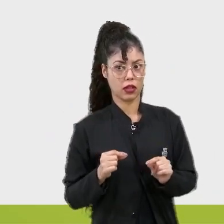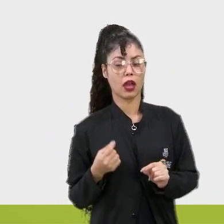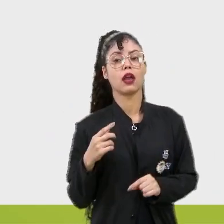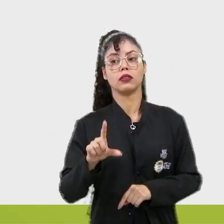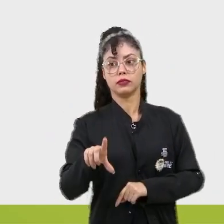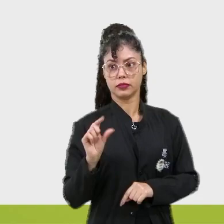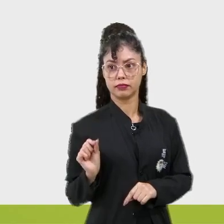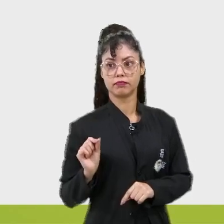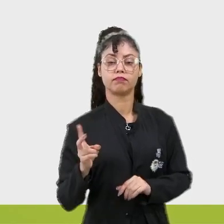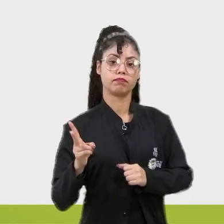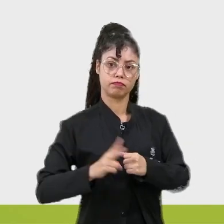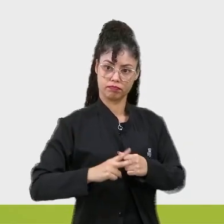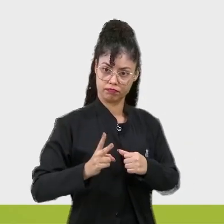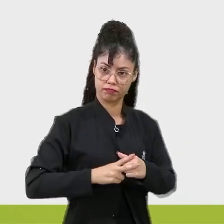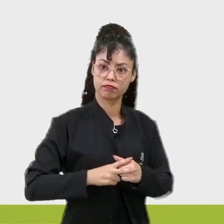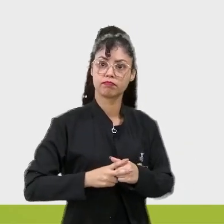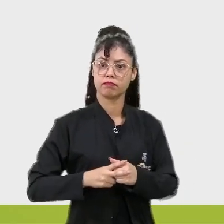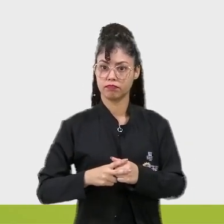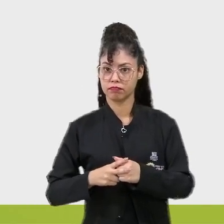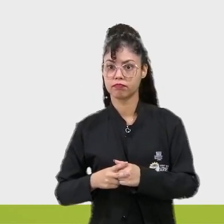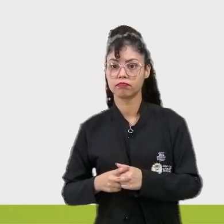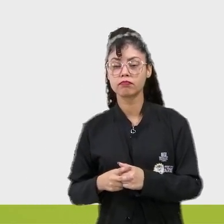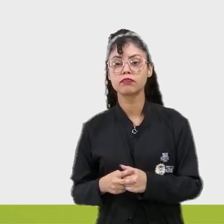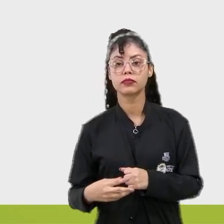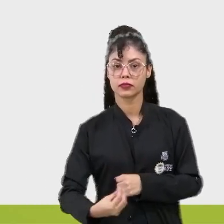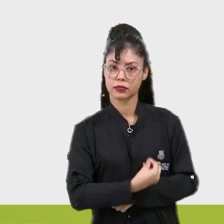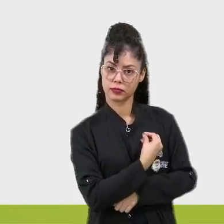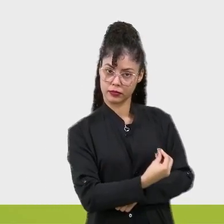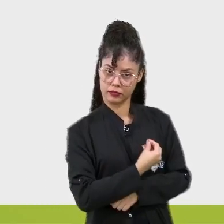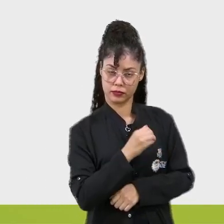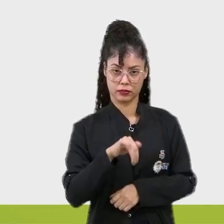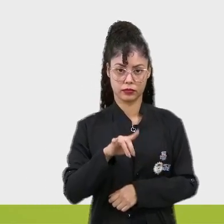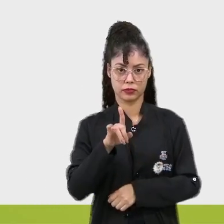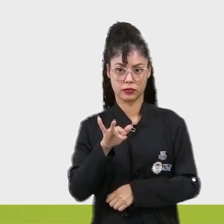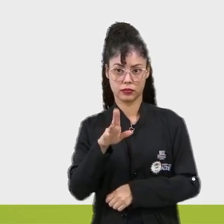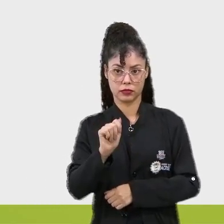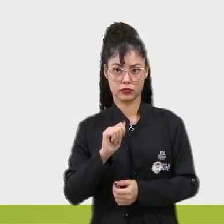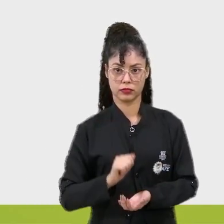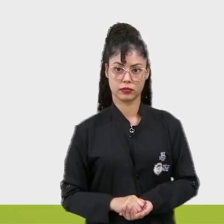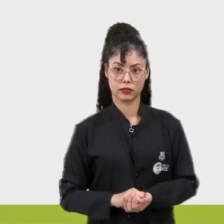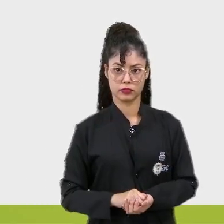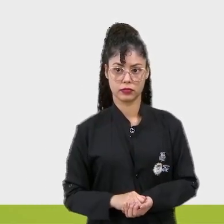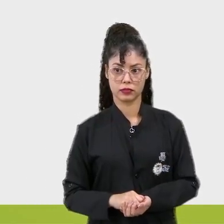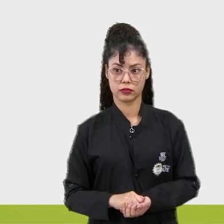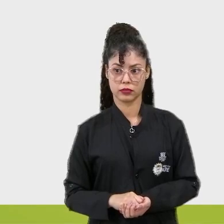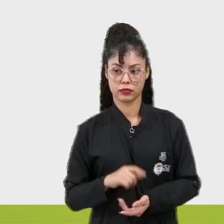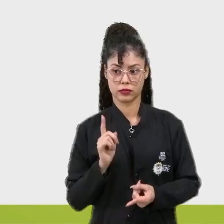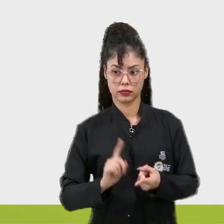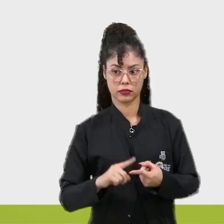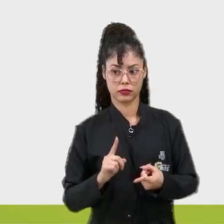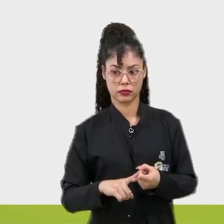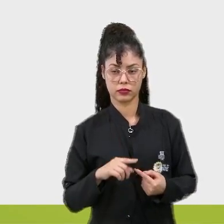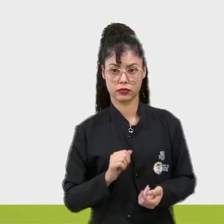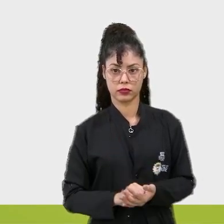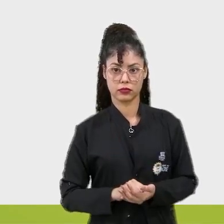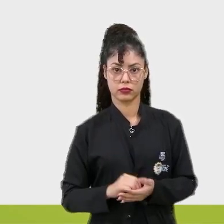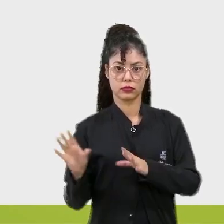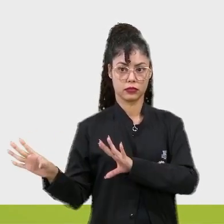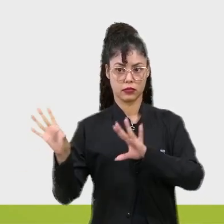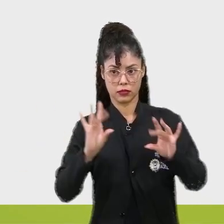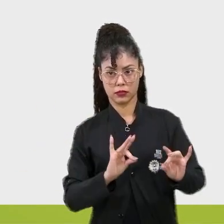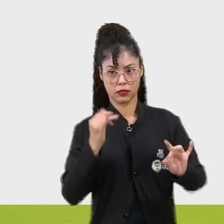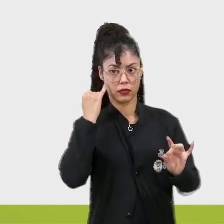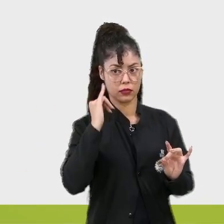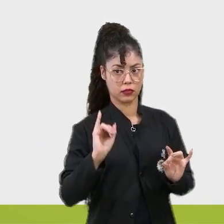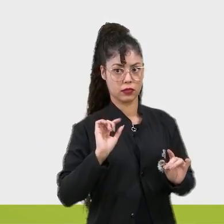priorizar os verbos no presente do indicativo, né? Por quê? Porque traz